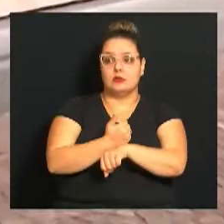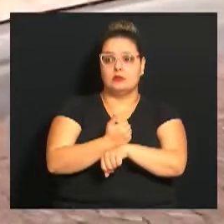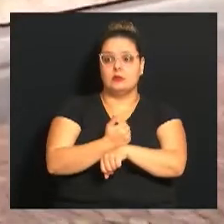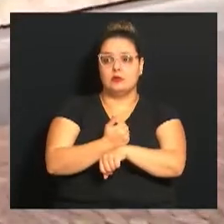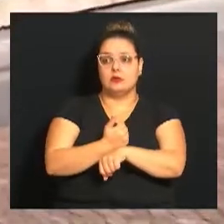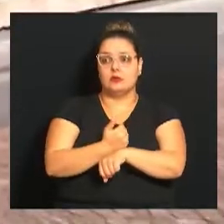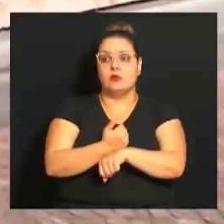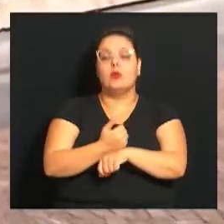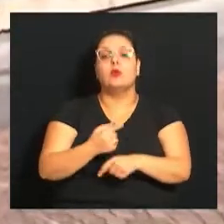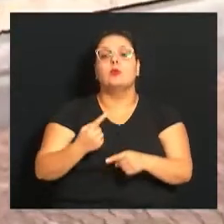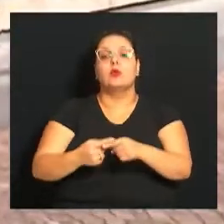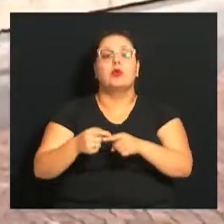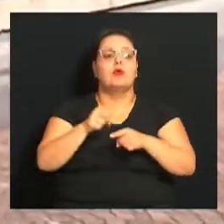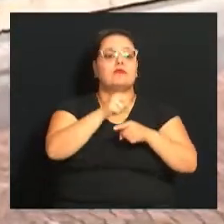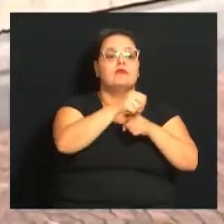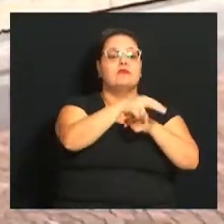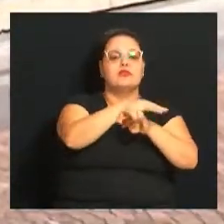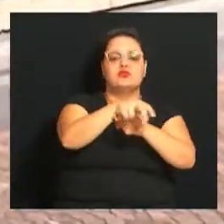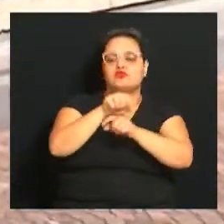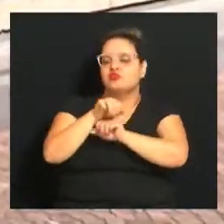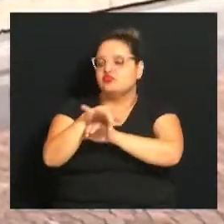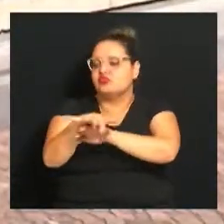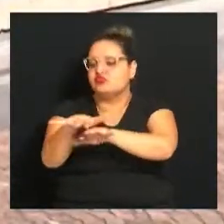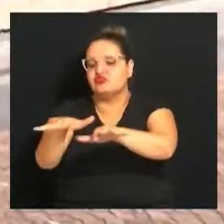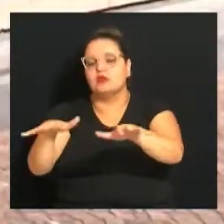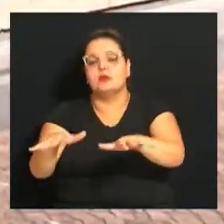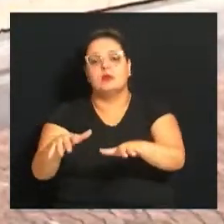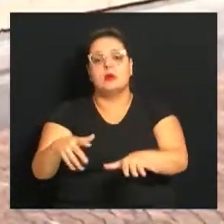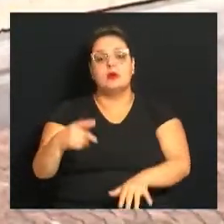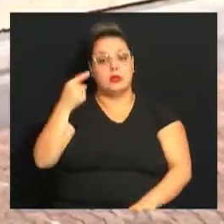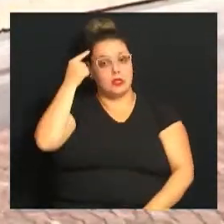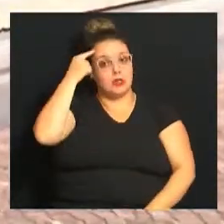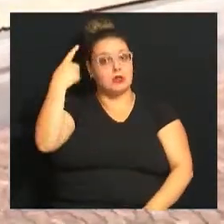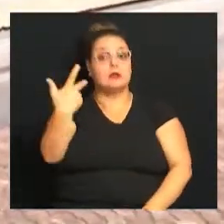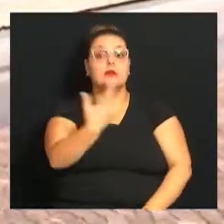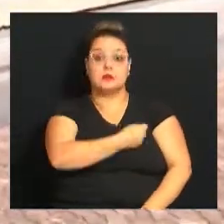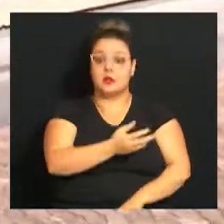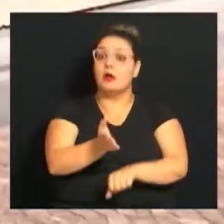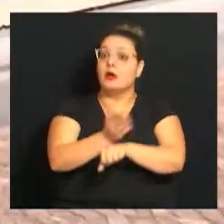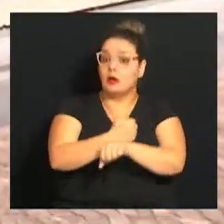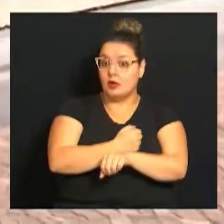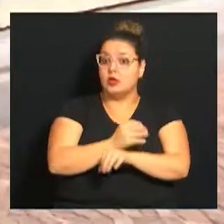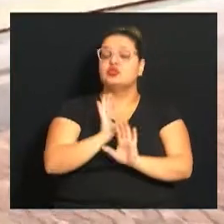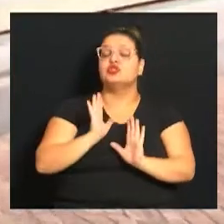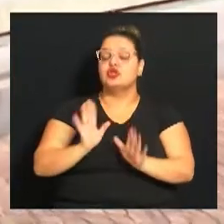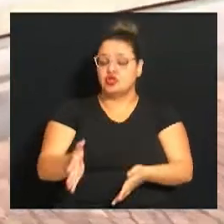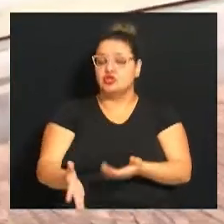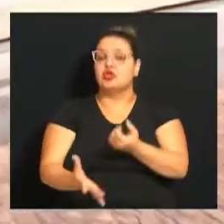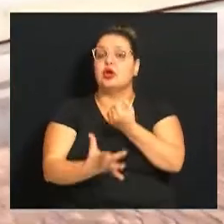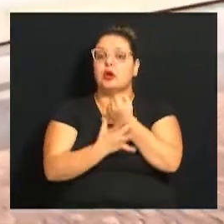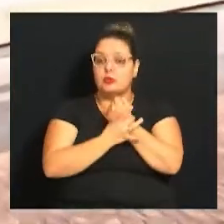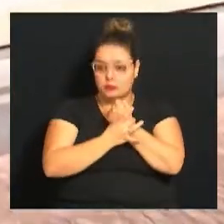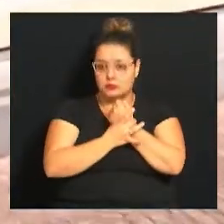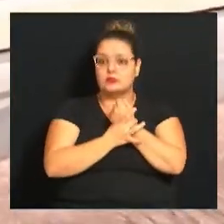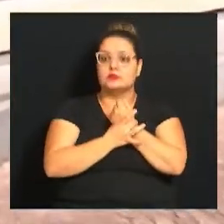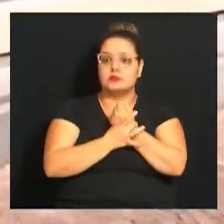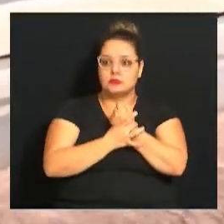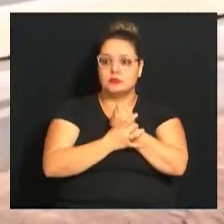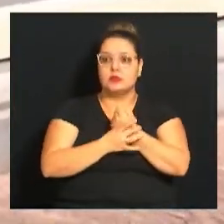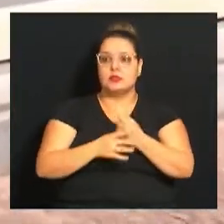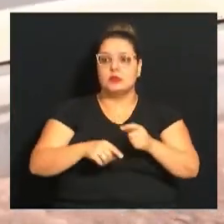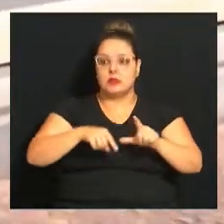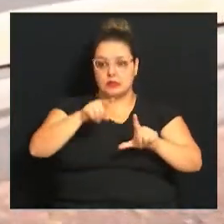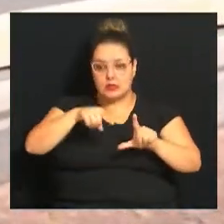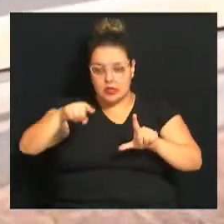circulação viral. Então, a ideia é que a população esteja vacinada o quanto antes, né, já esteja protegida. Temos taxas de